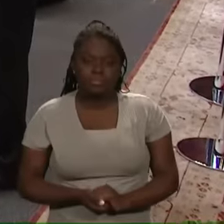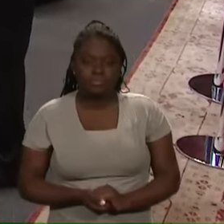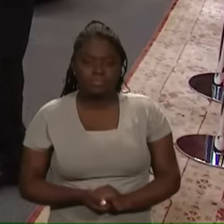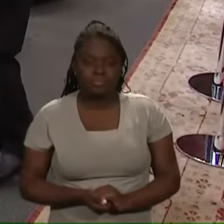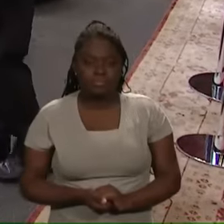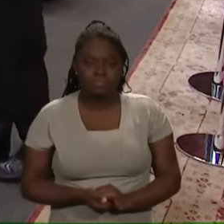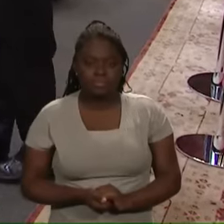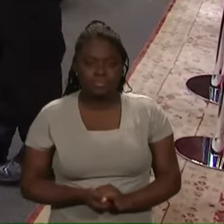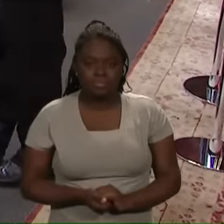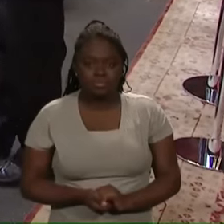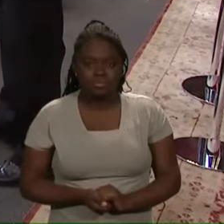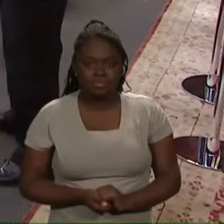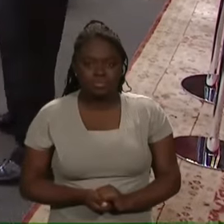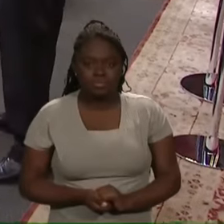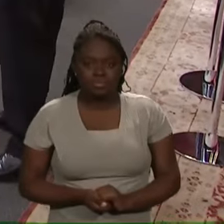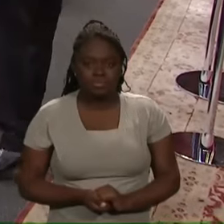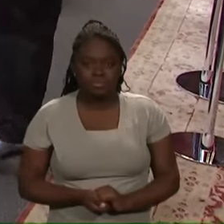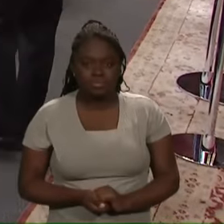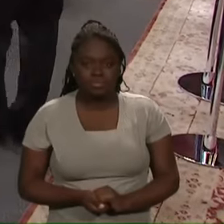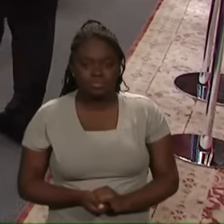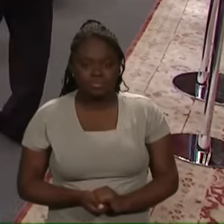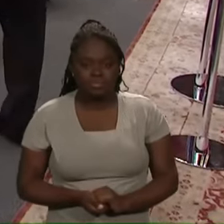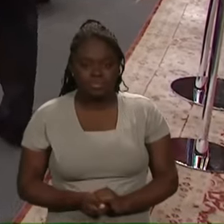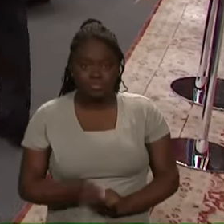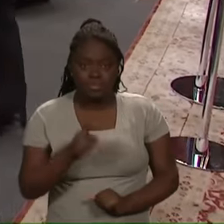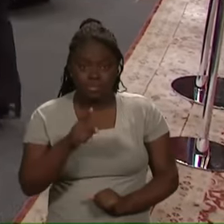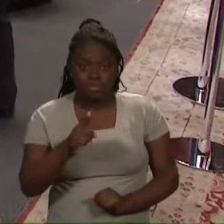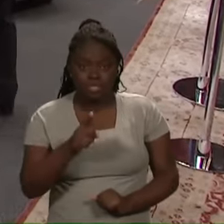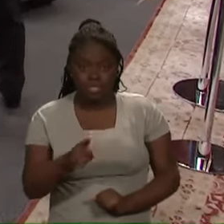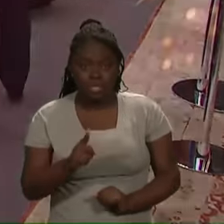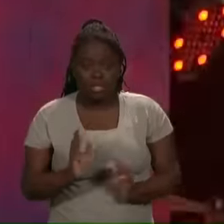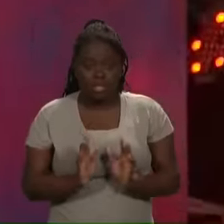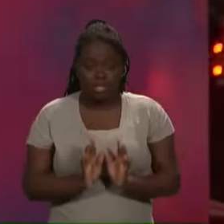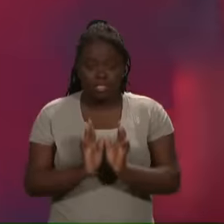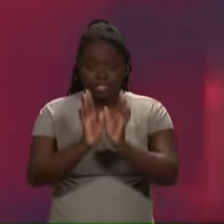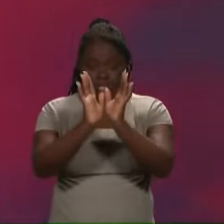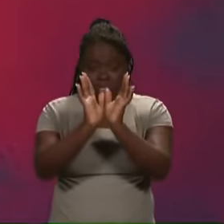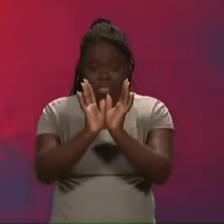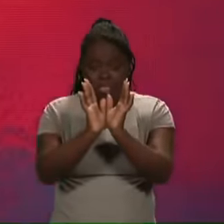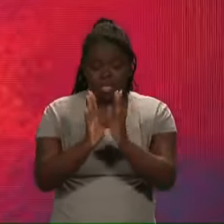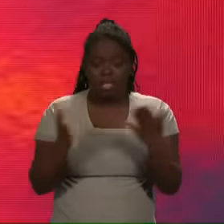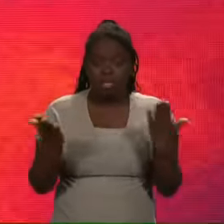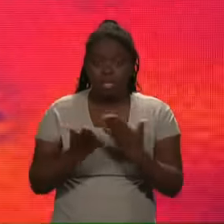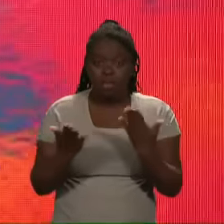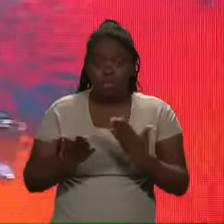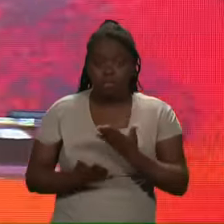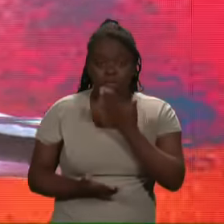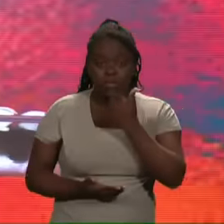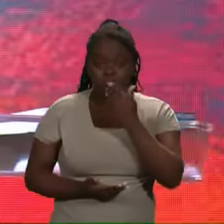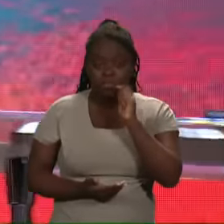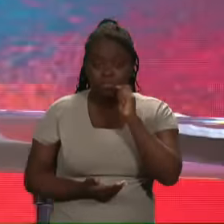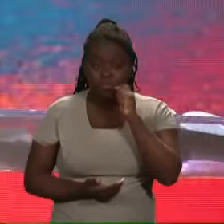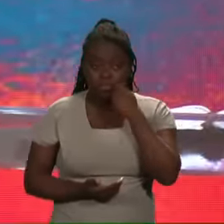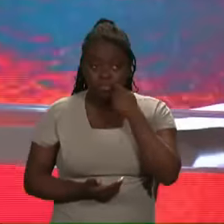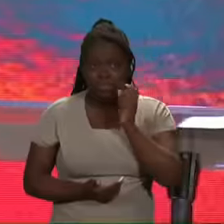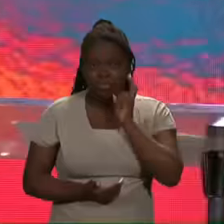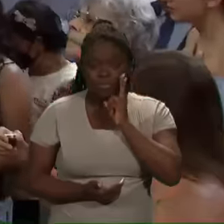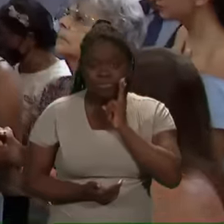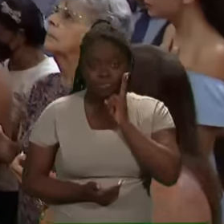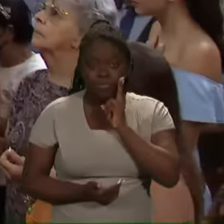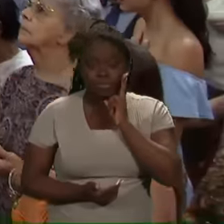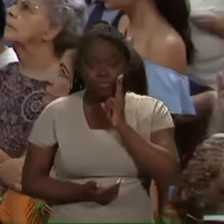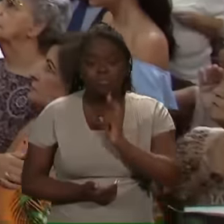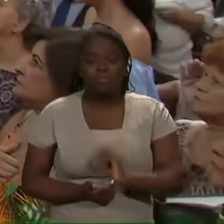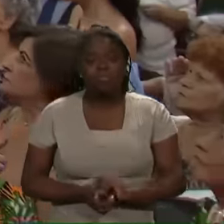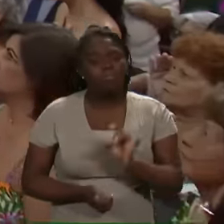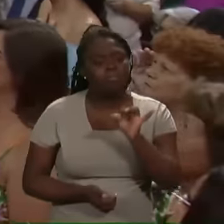E você, meu irmão, você celebra a ceia, você vai comer do pão, beber do cálice. É só